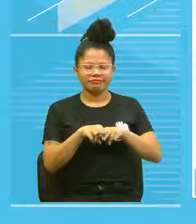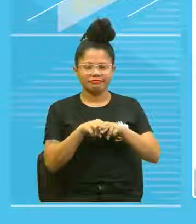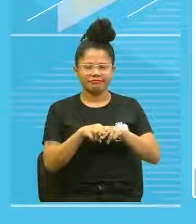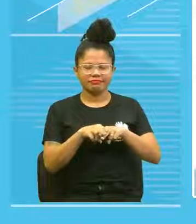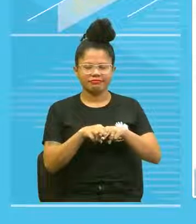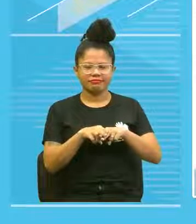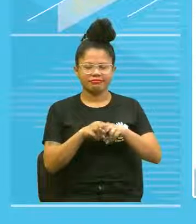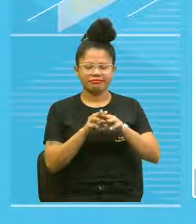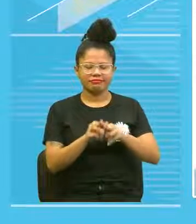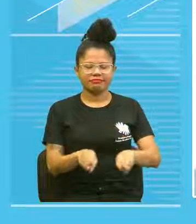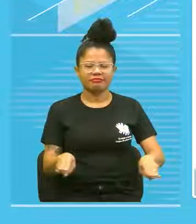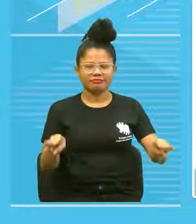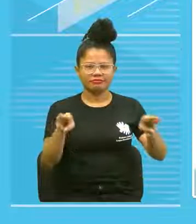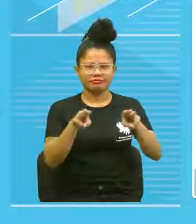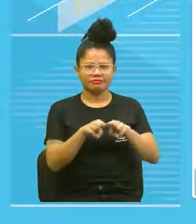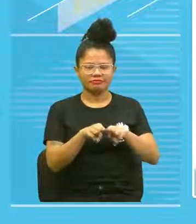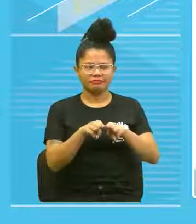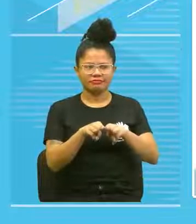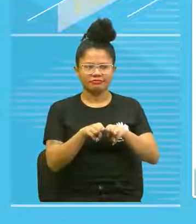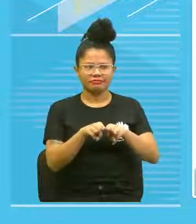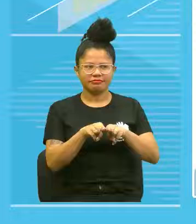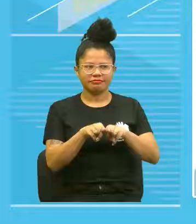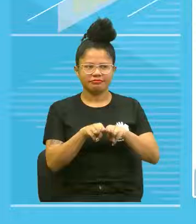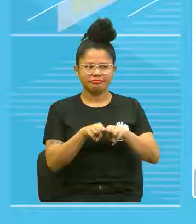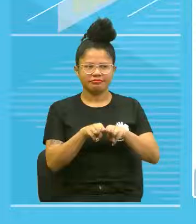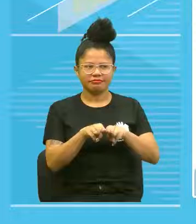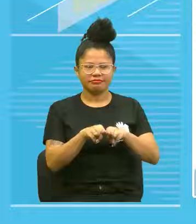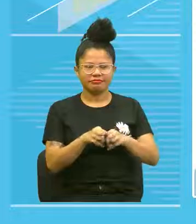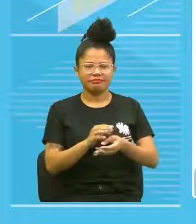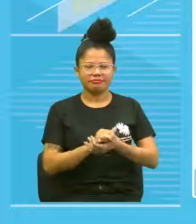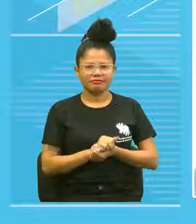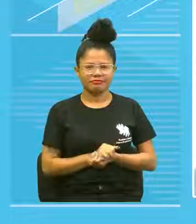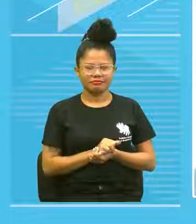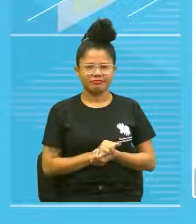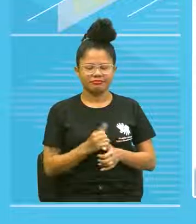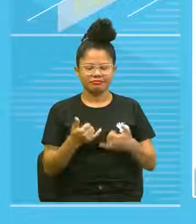dela energia Eletro magnética